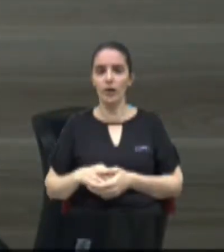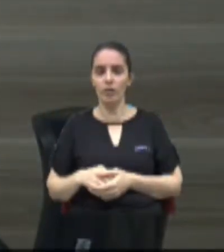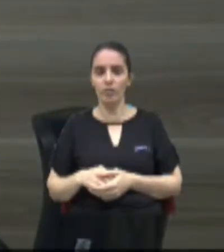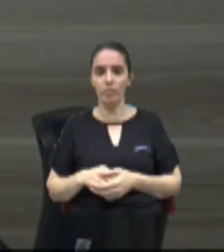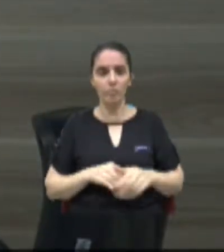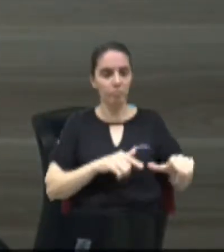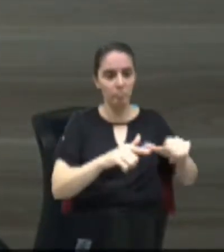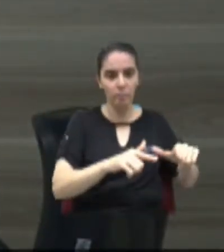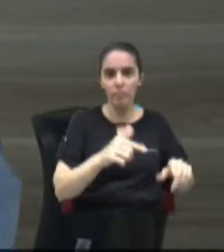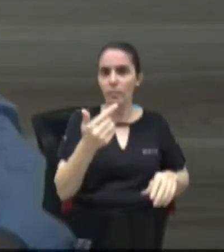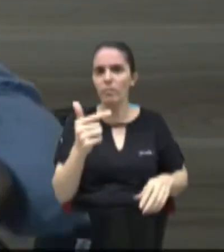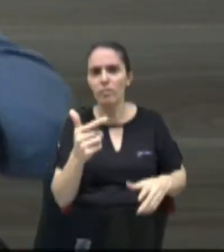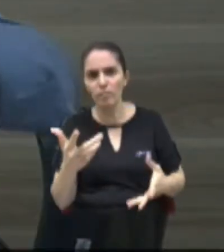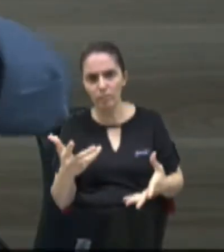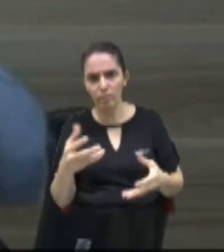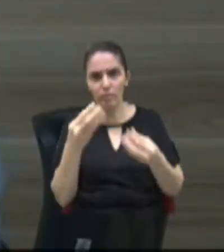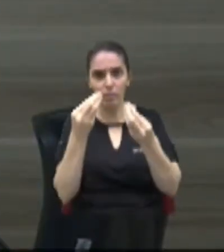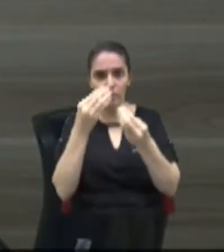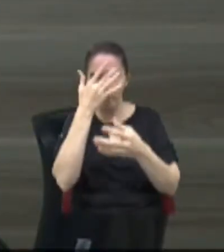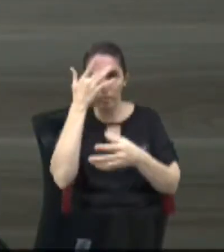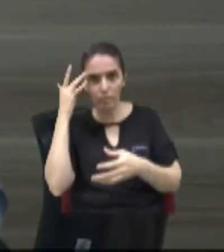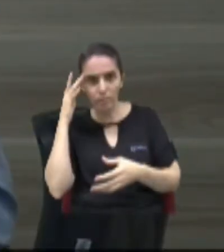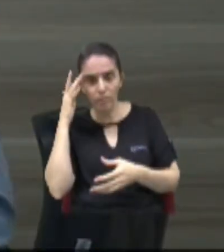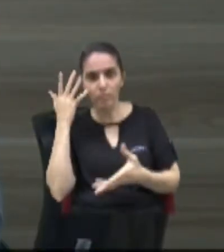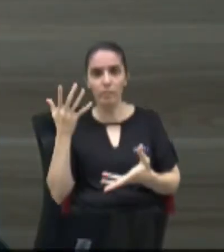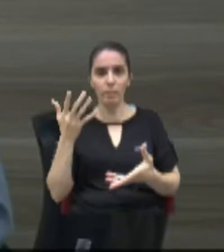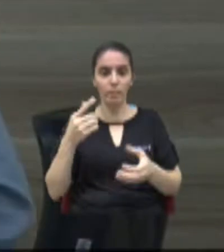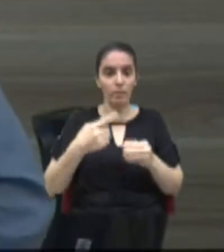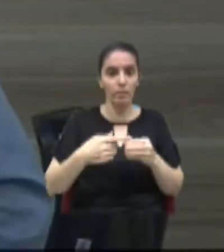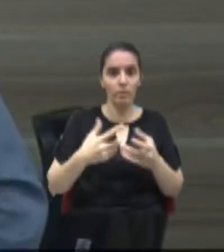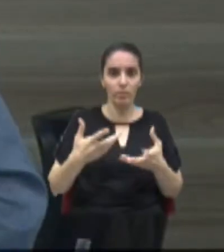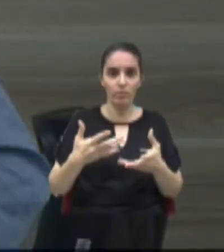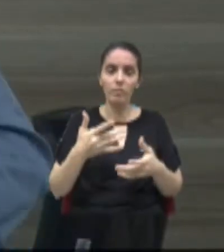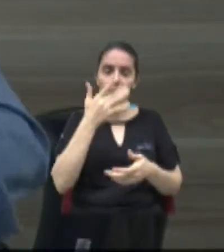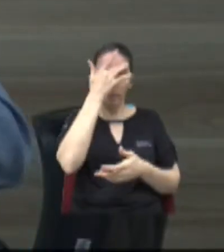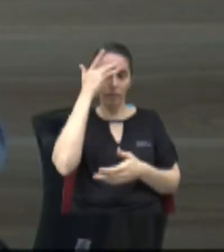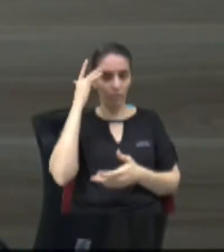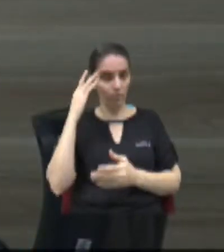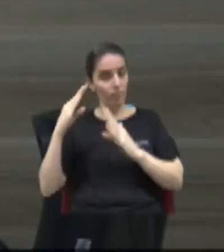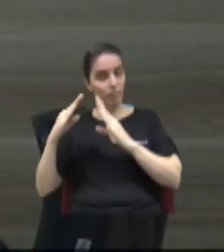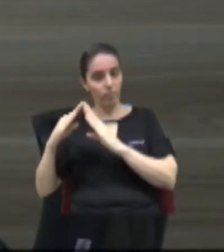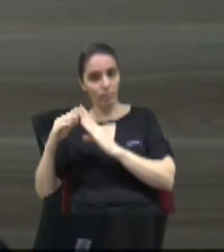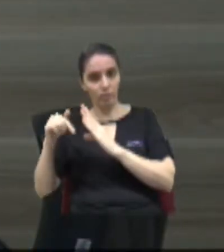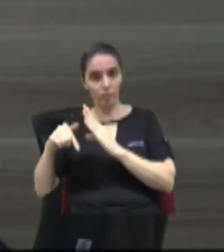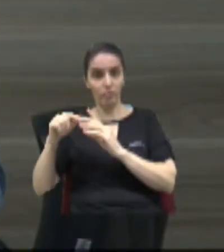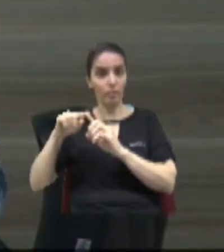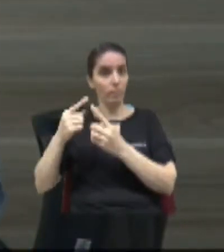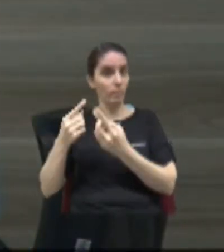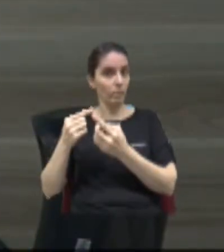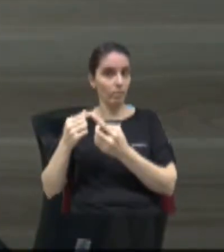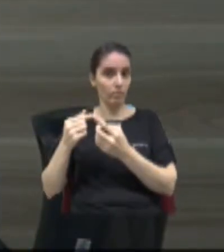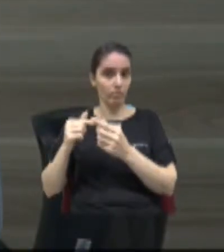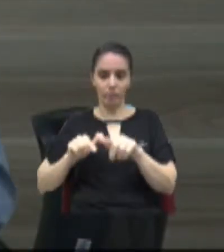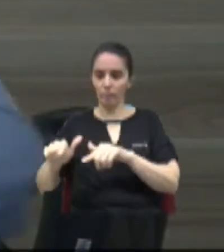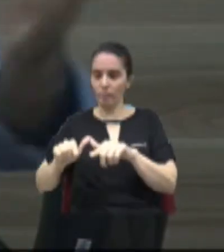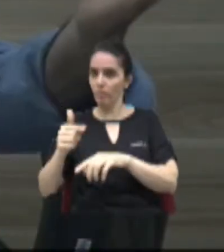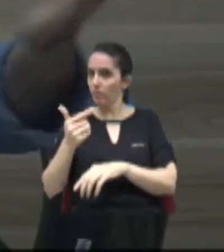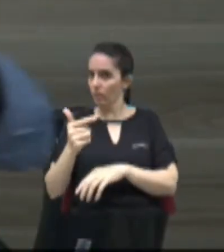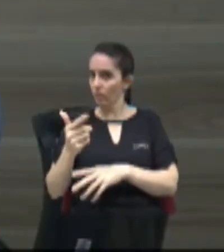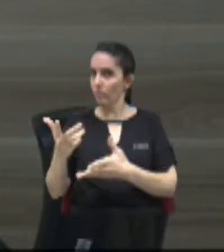vulnerabilidade, trazendo até consequência em termos de saúde pública. E nesses locais que não tem condição de